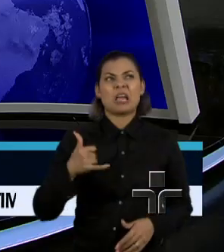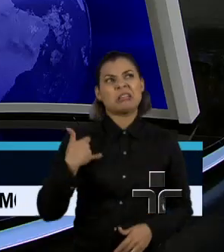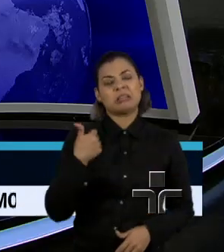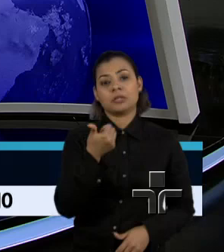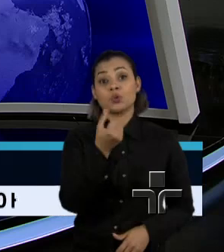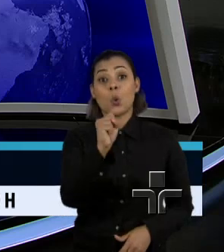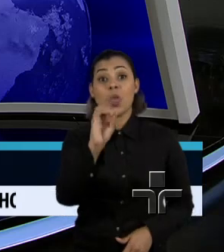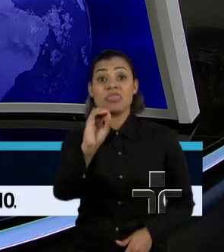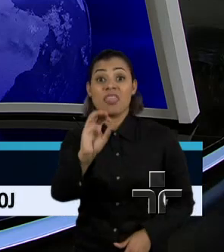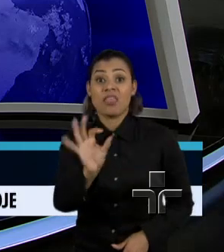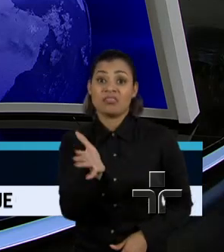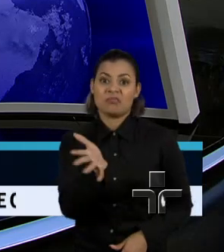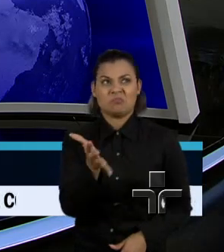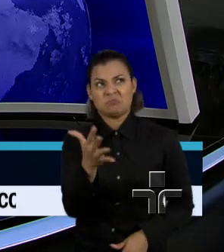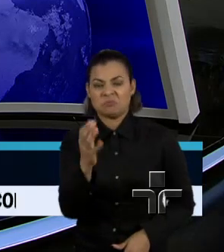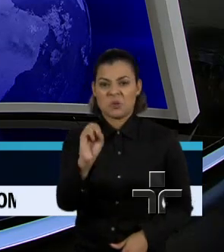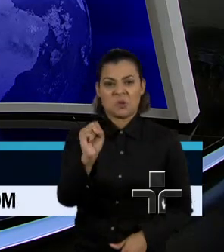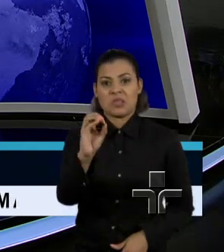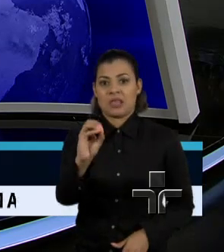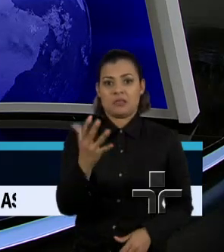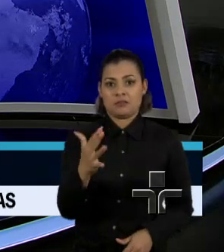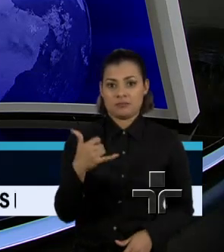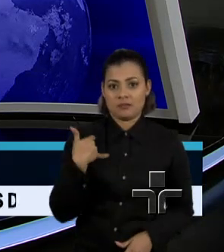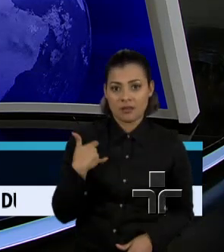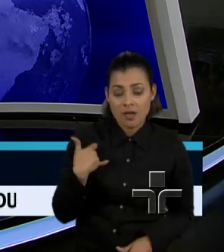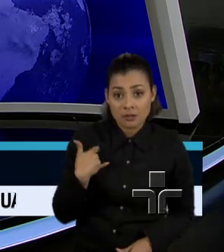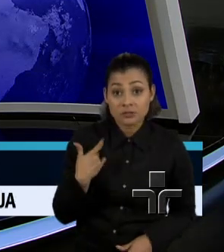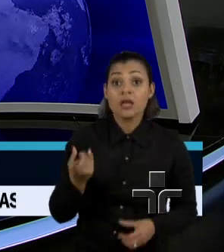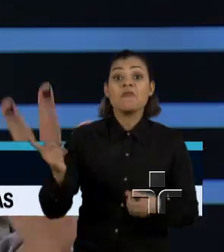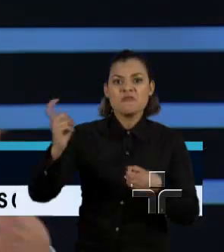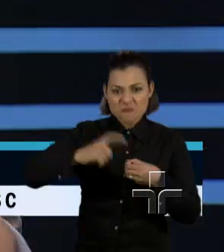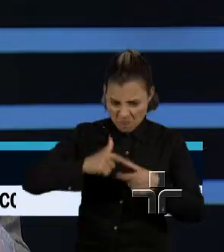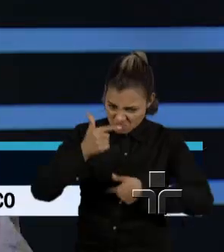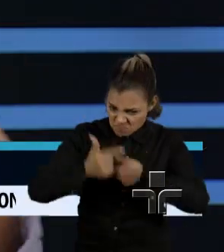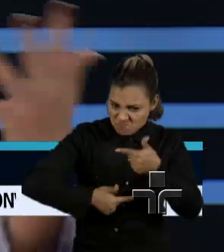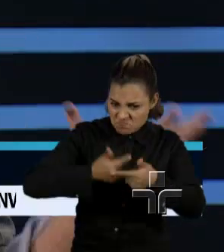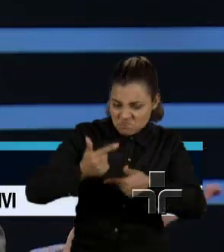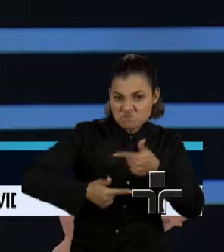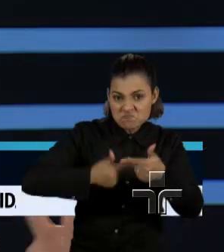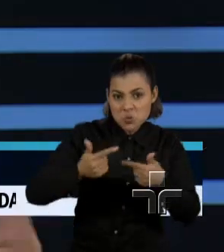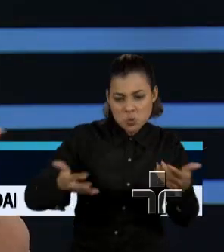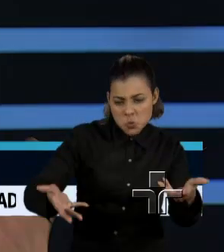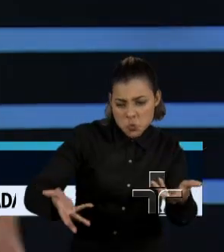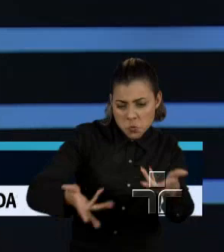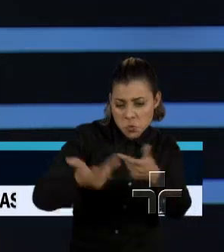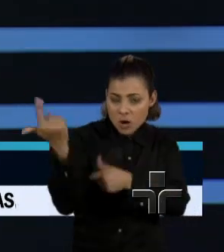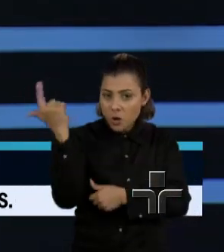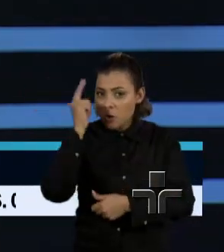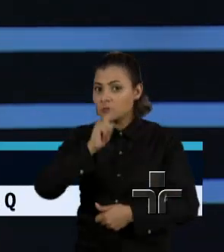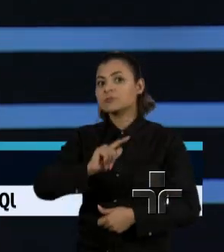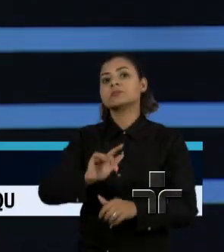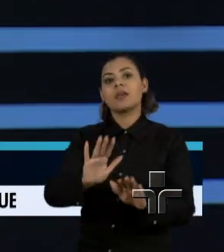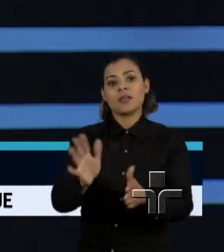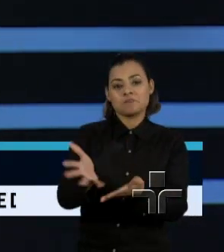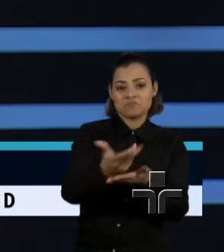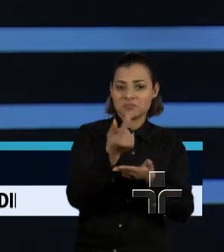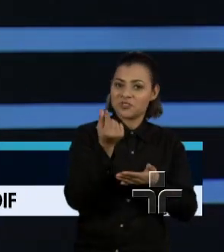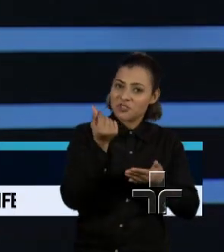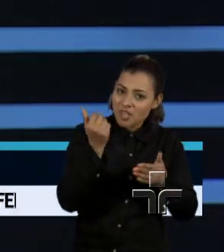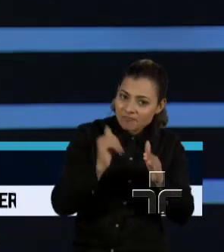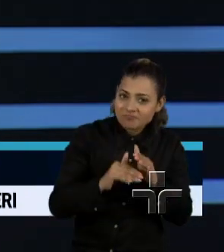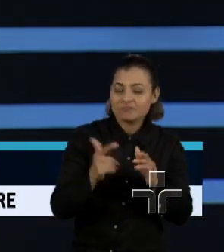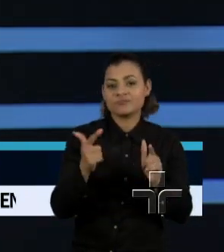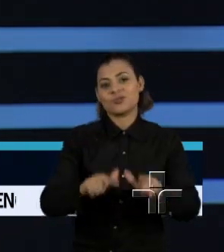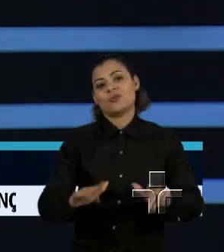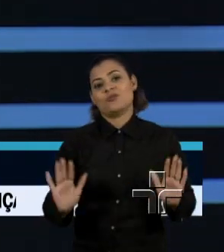80 anos. E aí ele volta e reconstrói magnificamente a carreira dele. Na